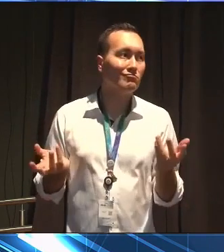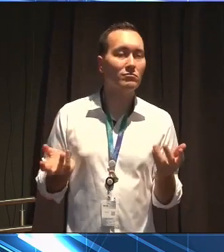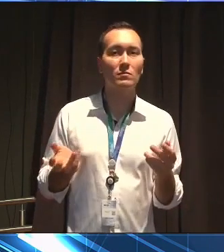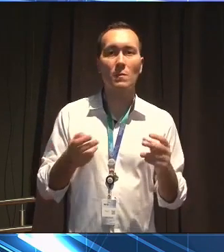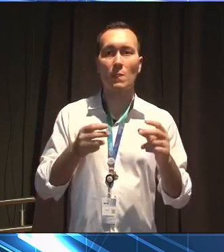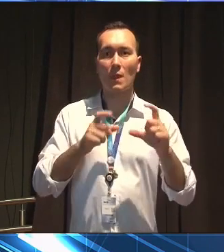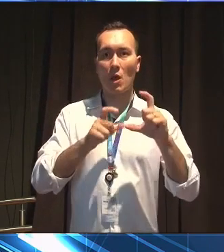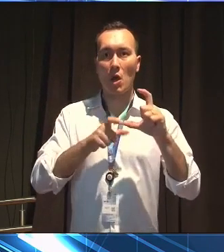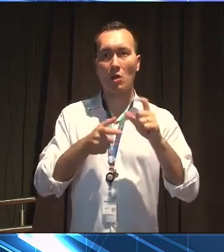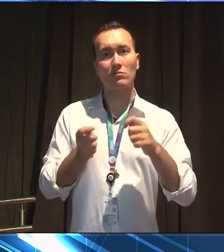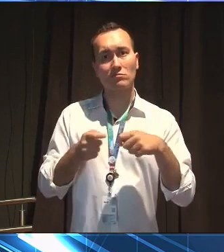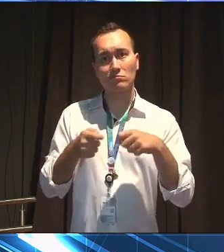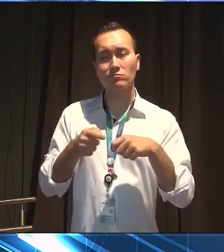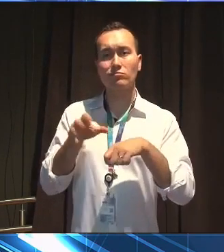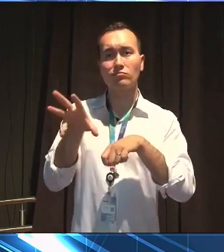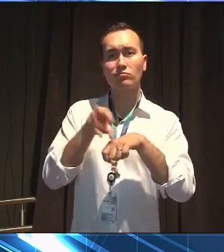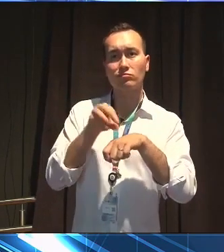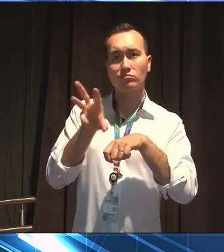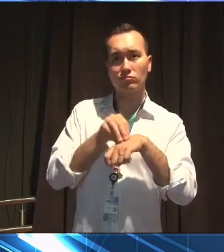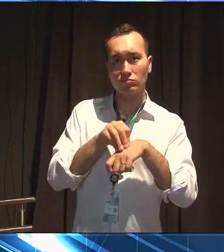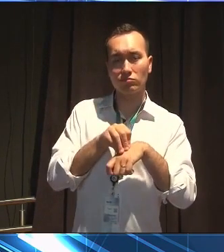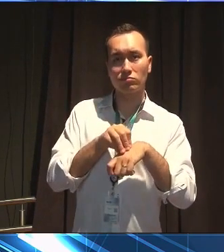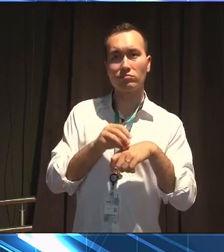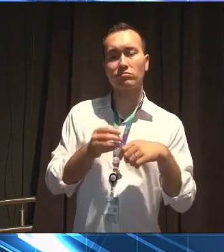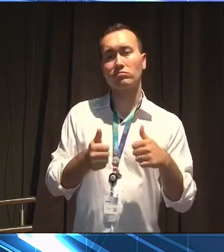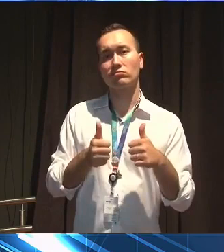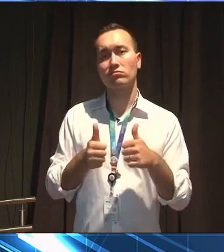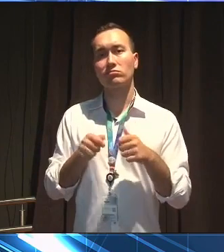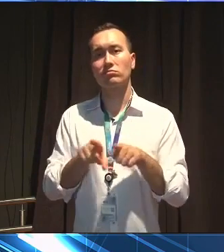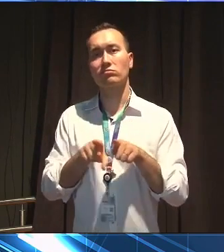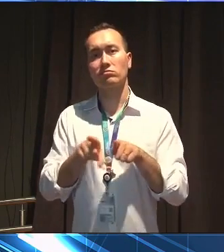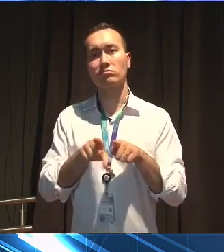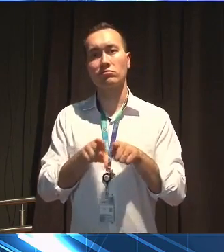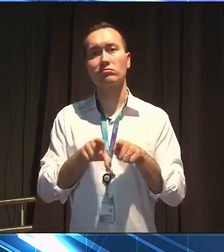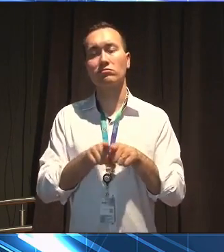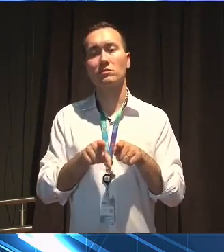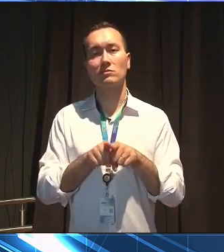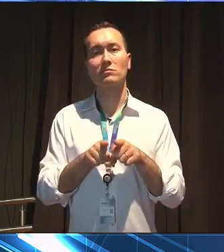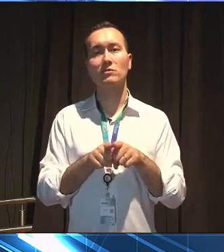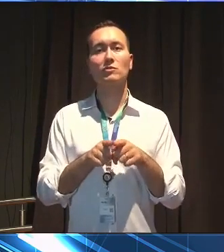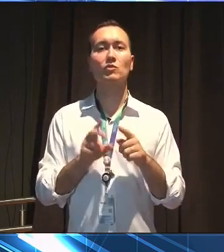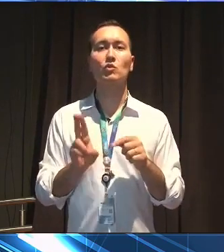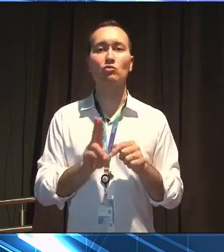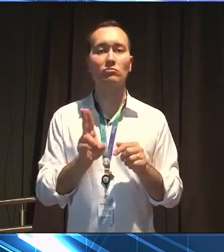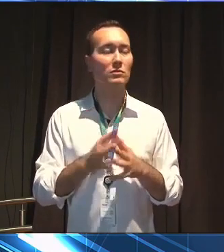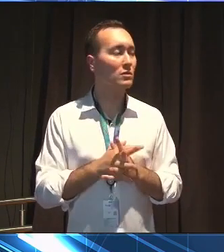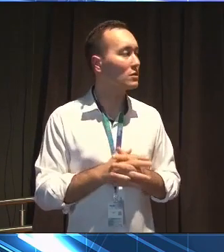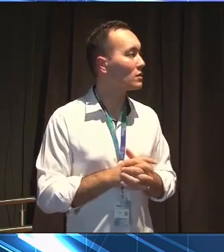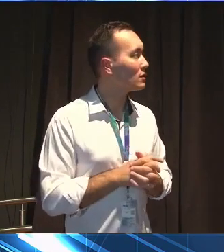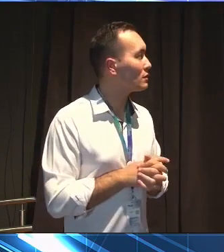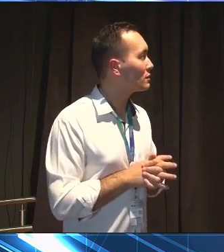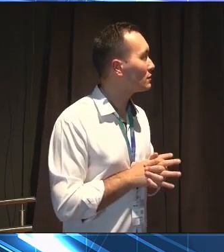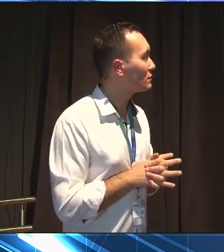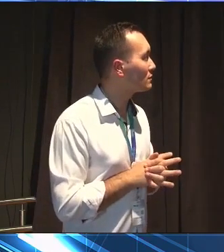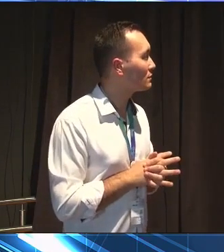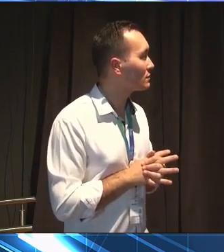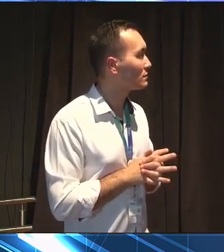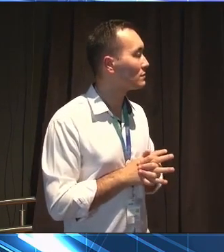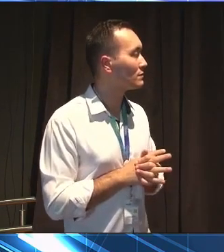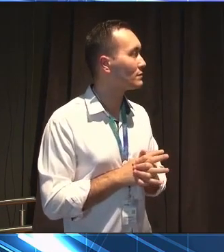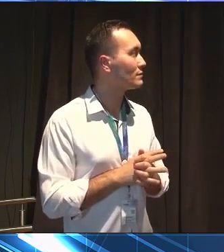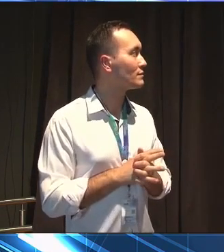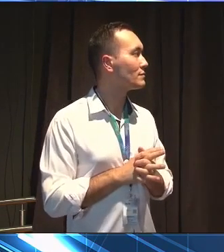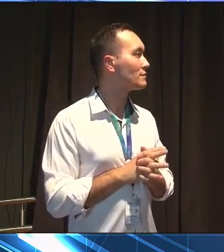aí aqui a gente vai chegar em isso daqui vai ter alguns problemas, ele vai ter uns desdobramentos para nós sobre